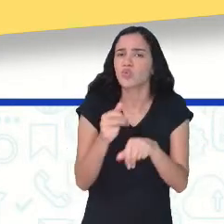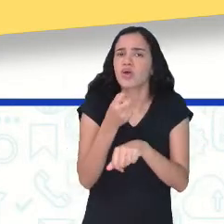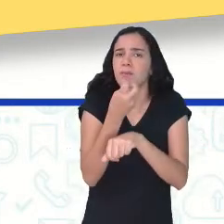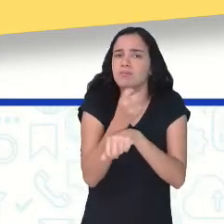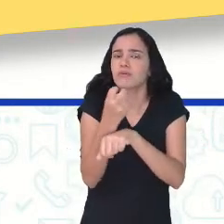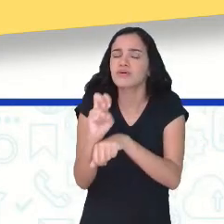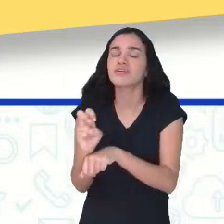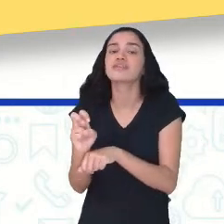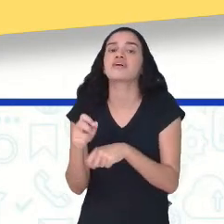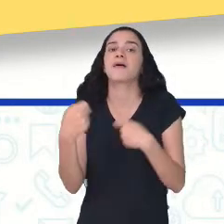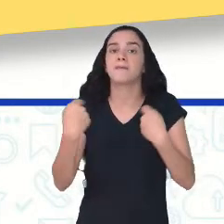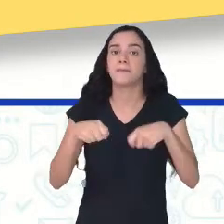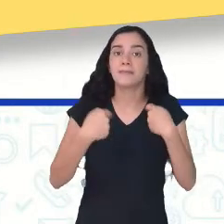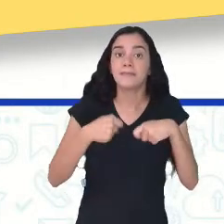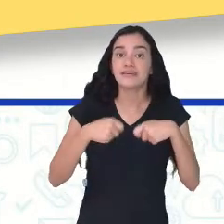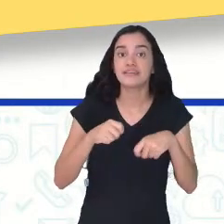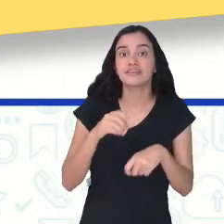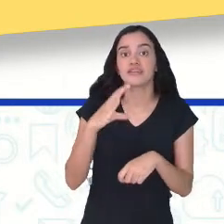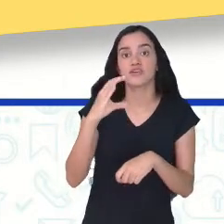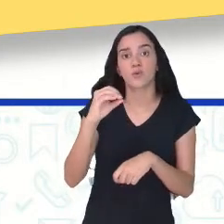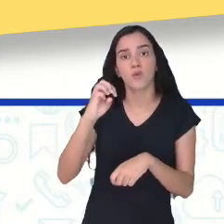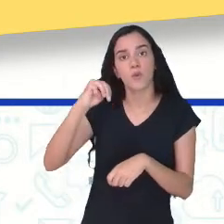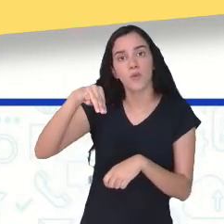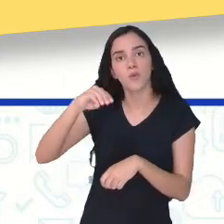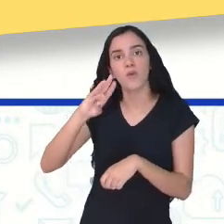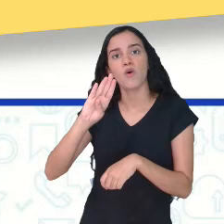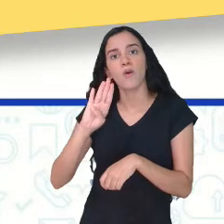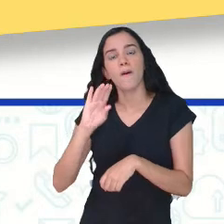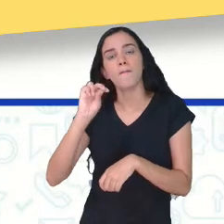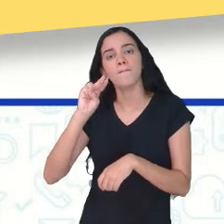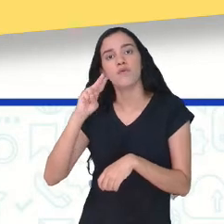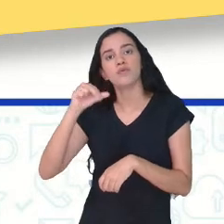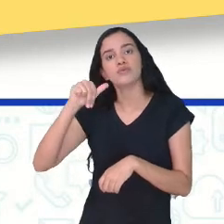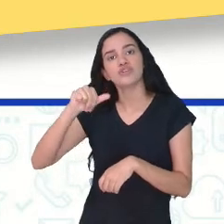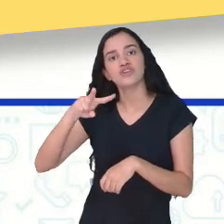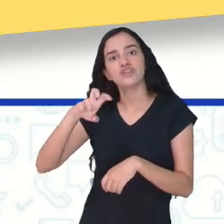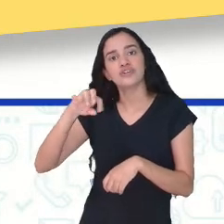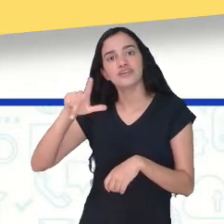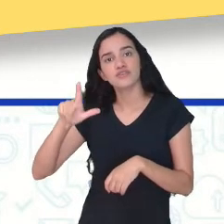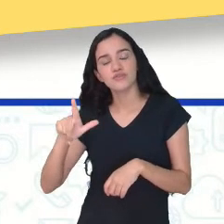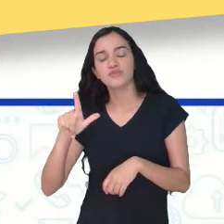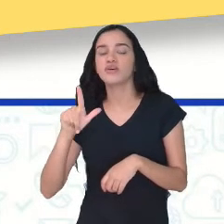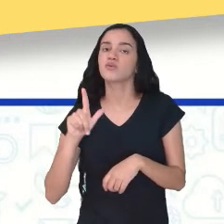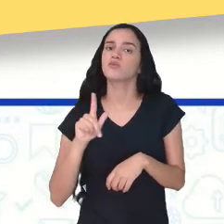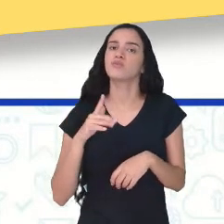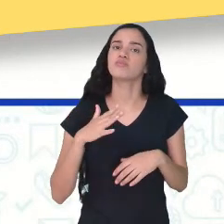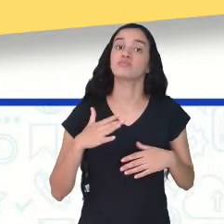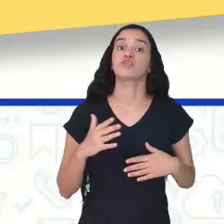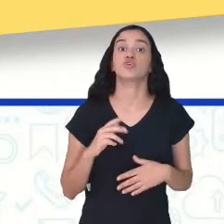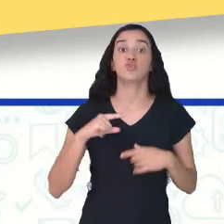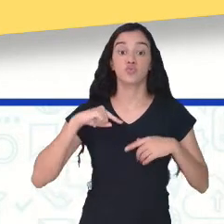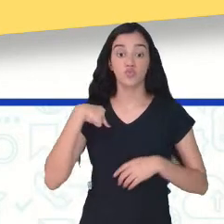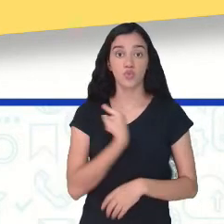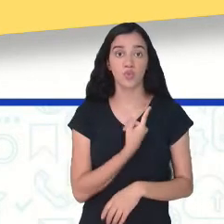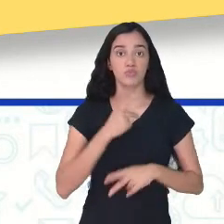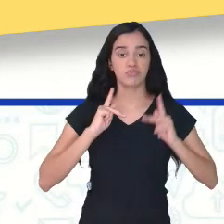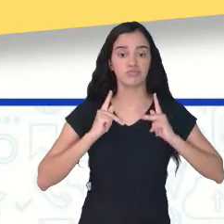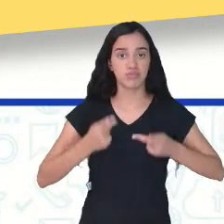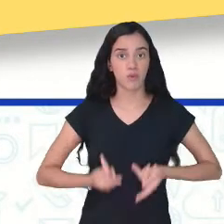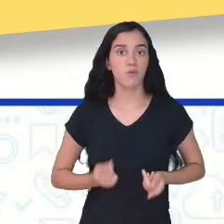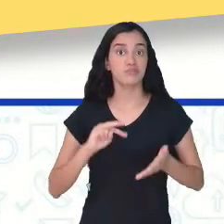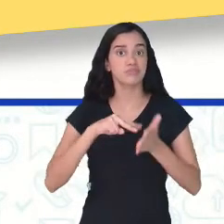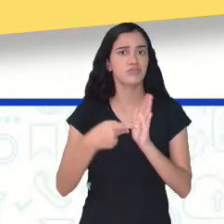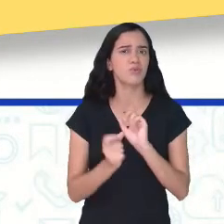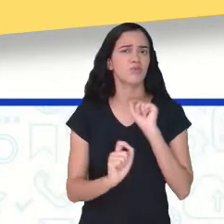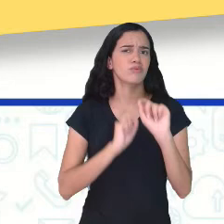de combustível para funcionar. O nosso corpo não é diferente. E esse combustível do nosso corpo são os nutrientes. Né? E